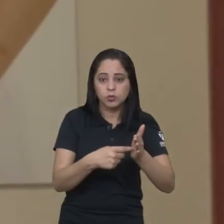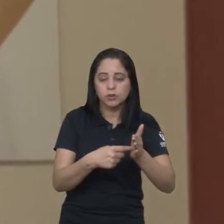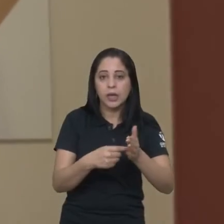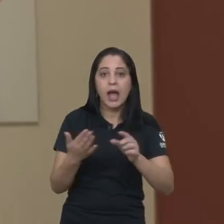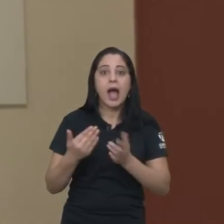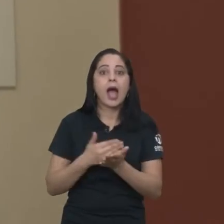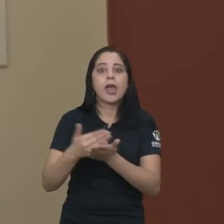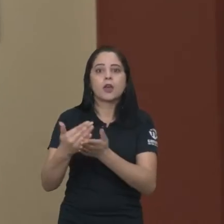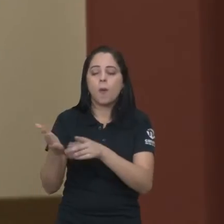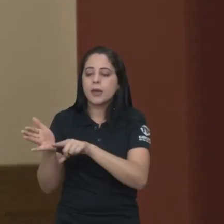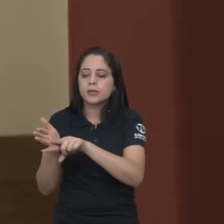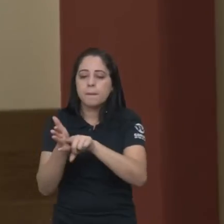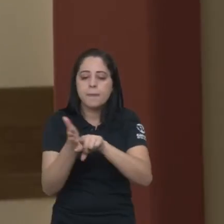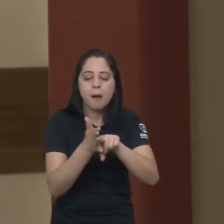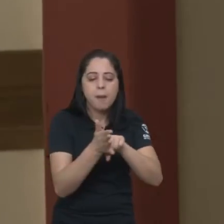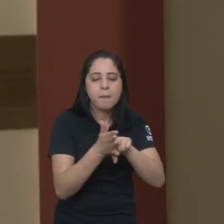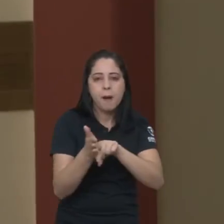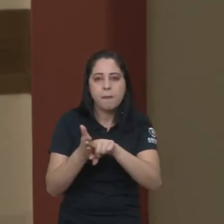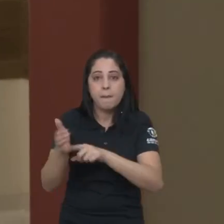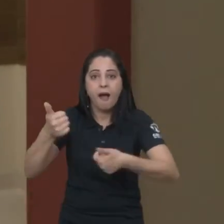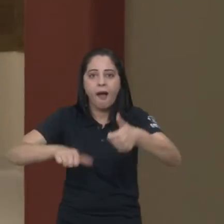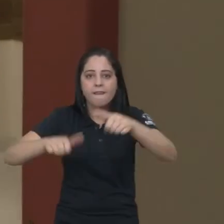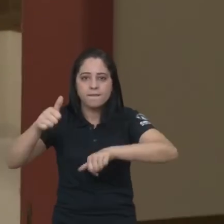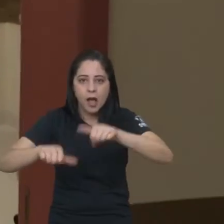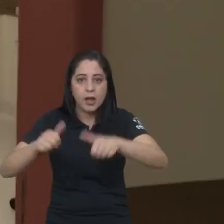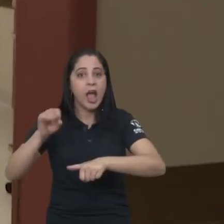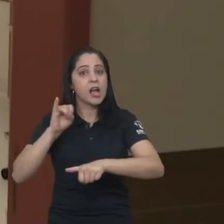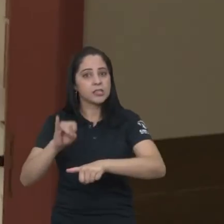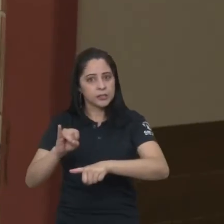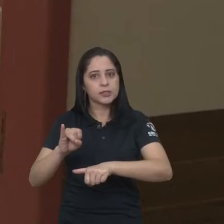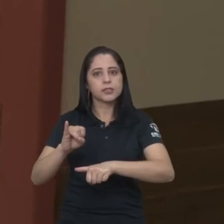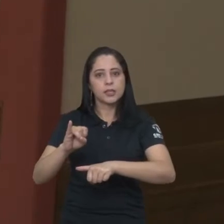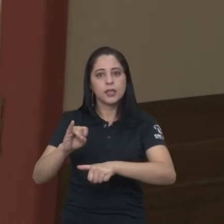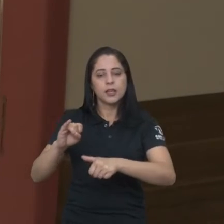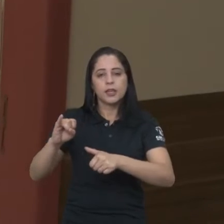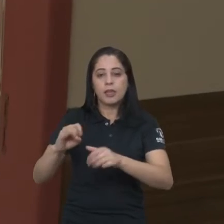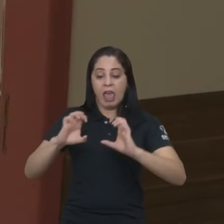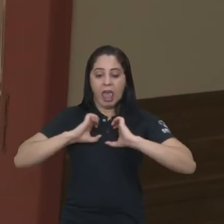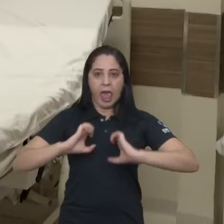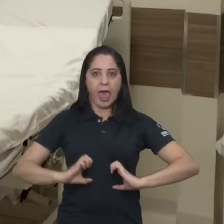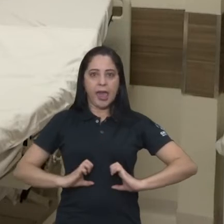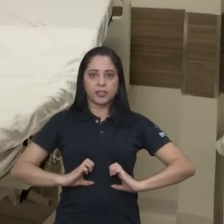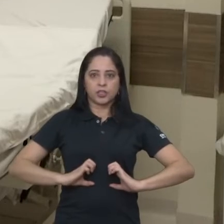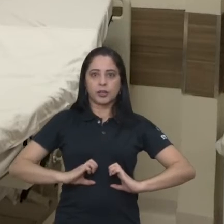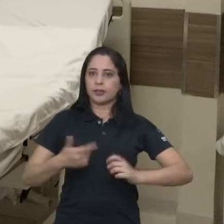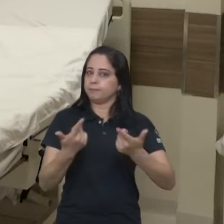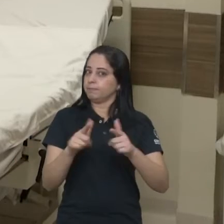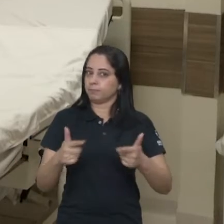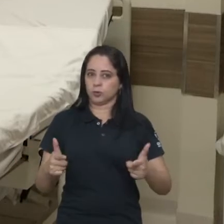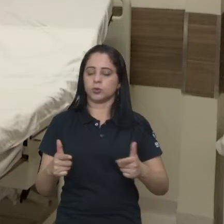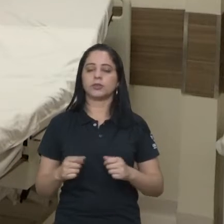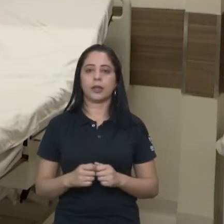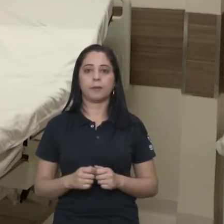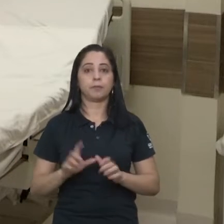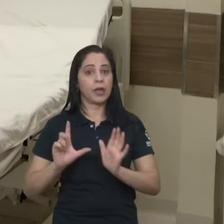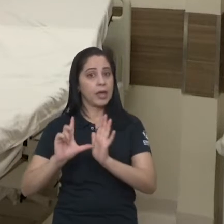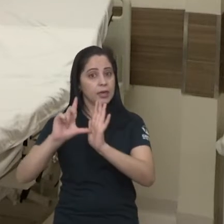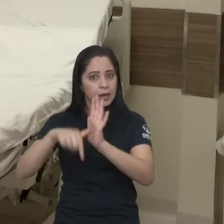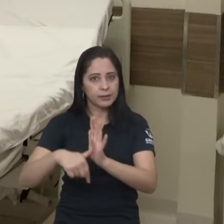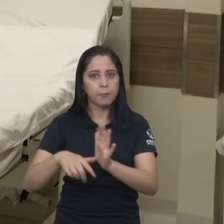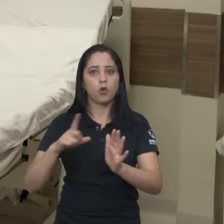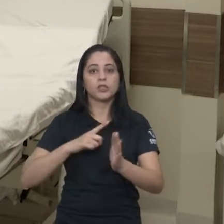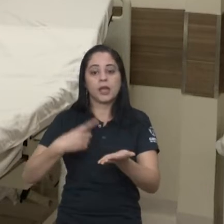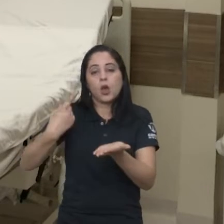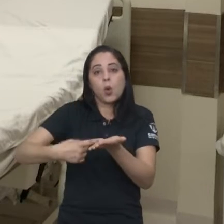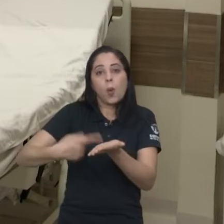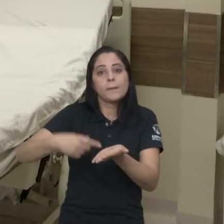é instaurada uma sindicância para avaliar se existem indícios de infração ética. Após a apuração, é determinada